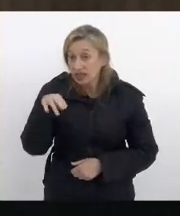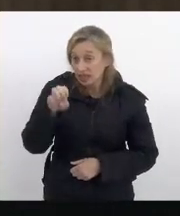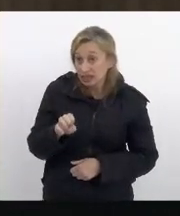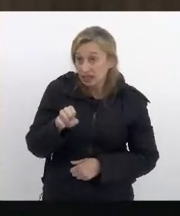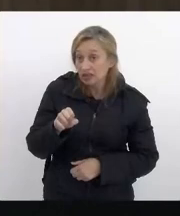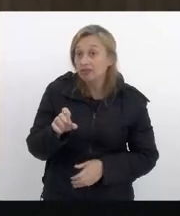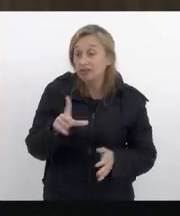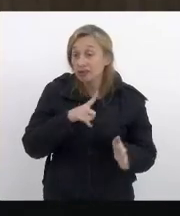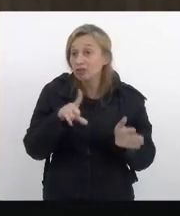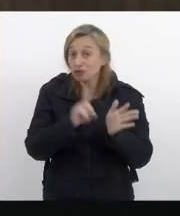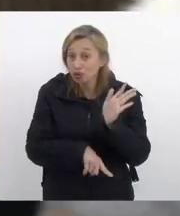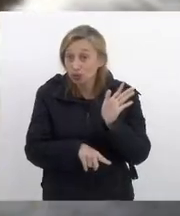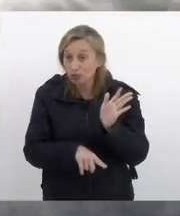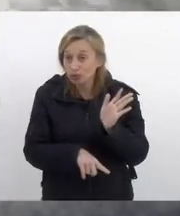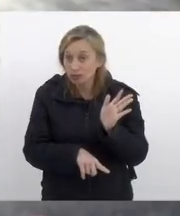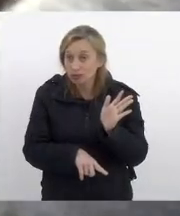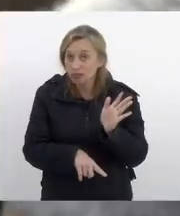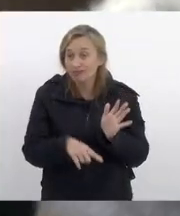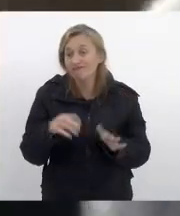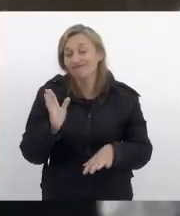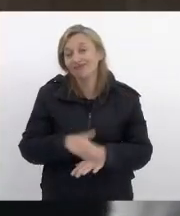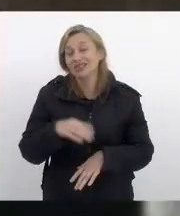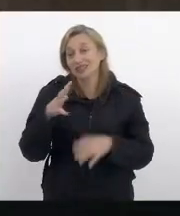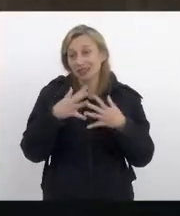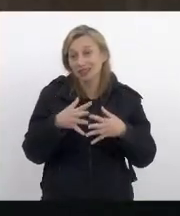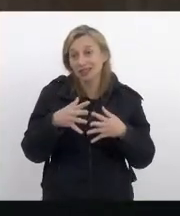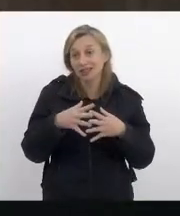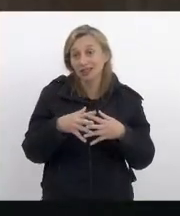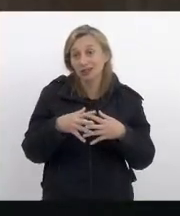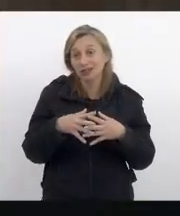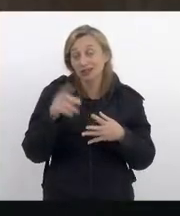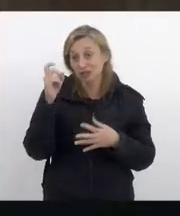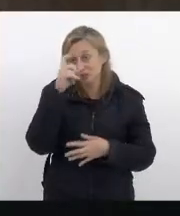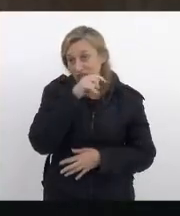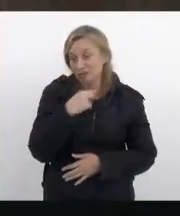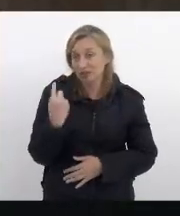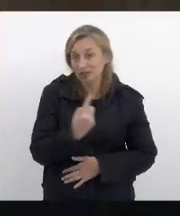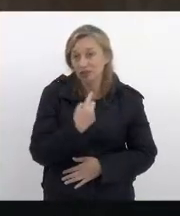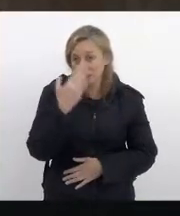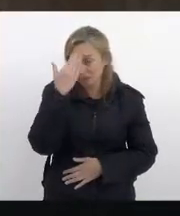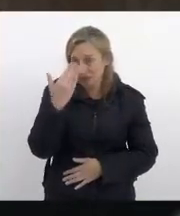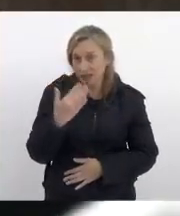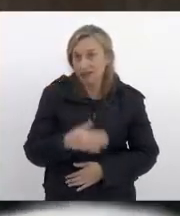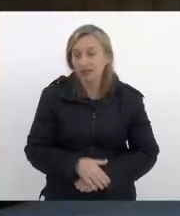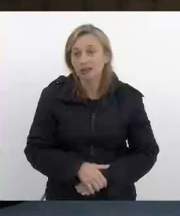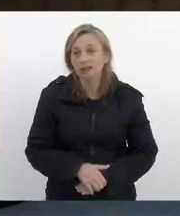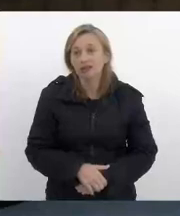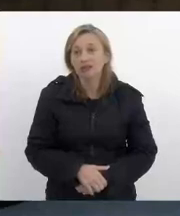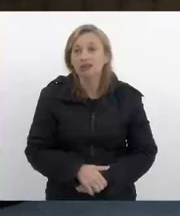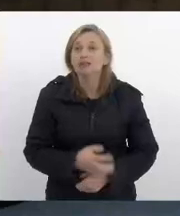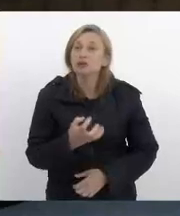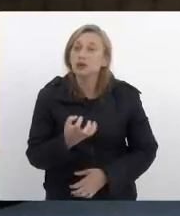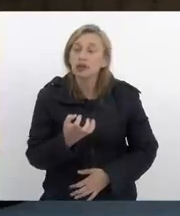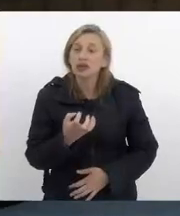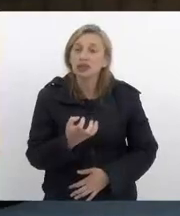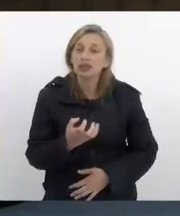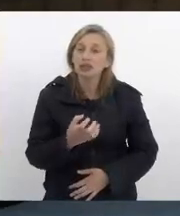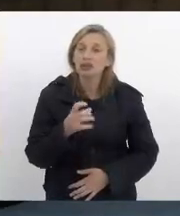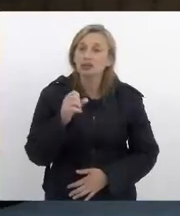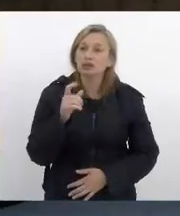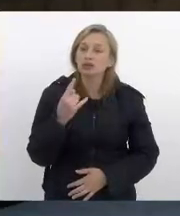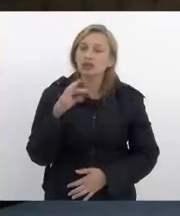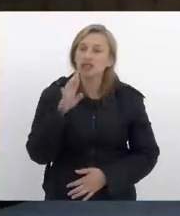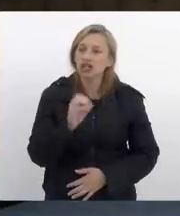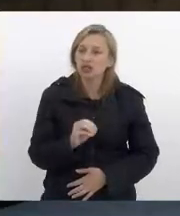eu tenho desconto. E fica muito mais complicada a nossa questão. Muito, muito obrigada. Obrigado. Eu queria que o Sérgio